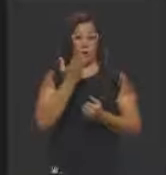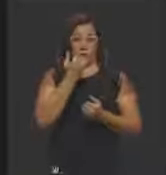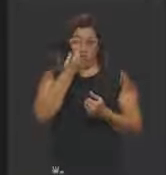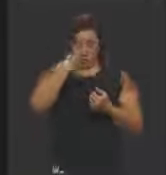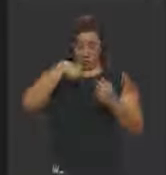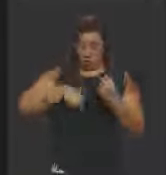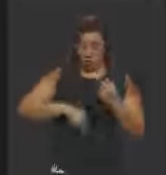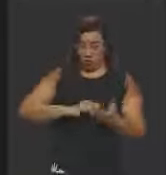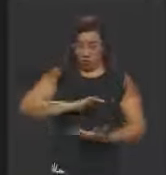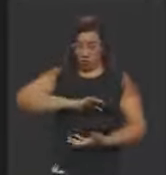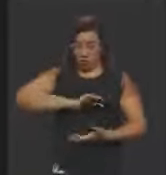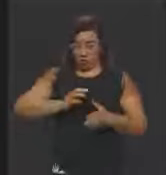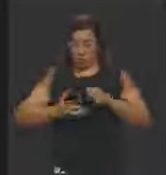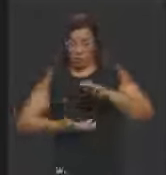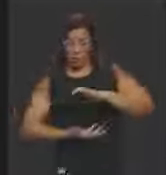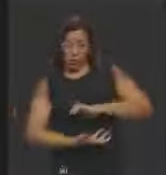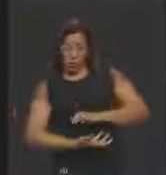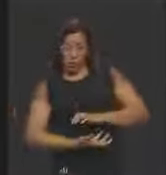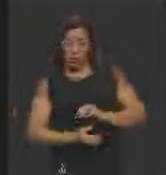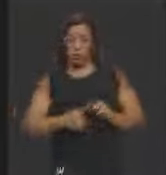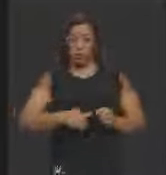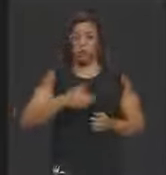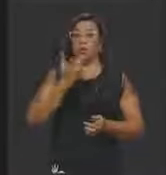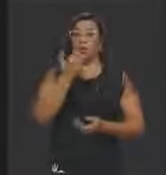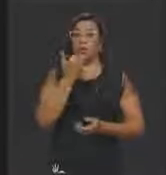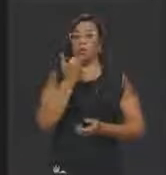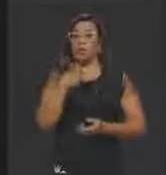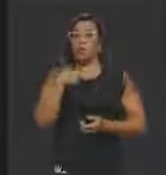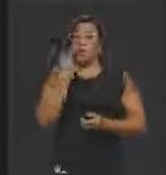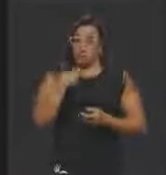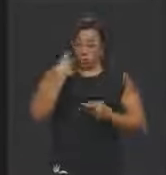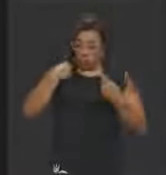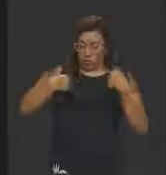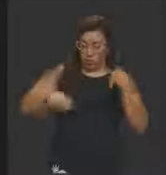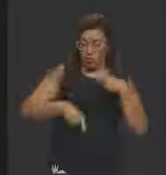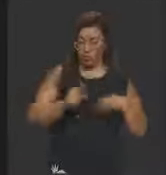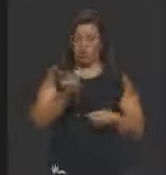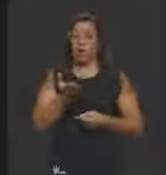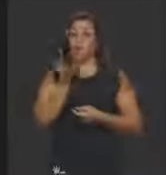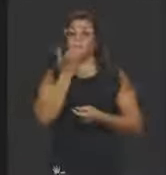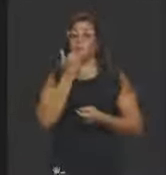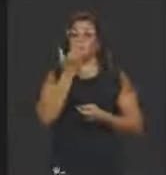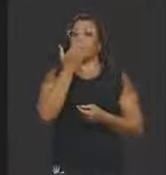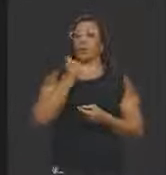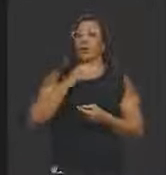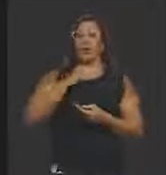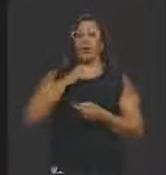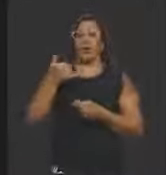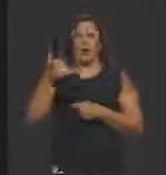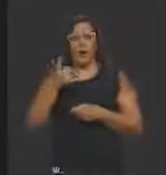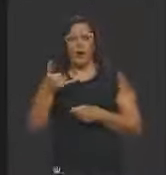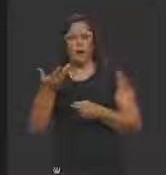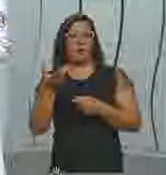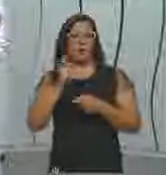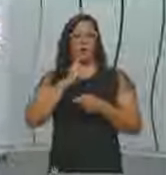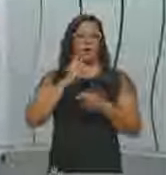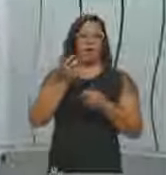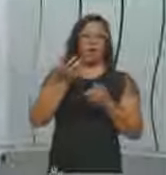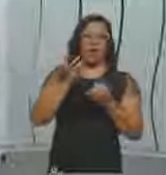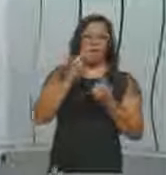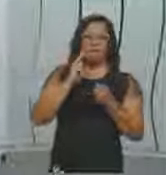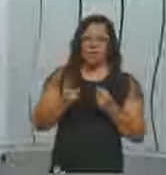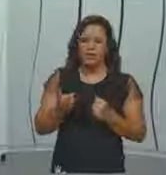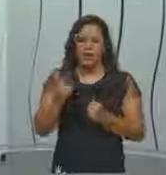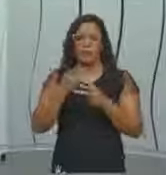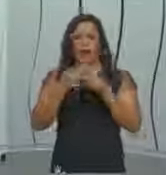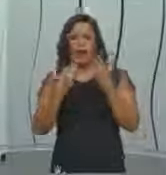ele contribui aí levando os nutrientes, oferecendo os nutrientes, proteínas, carboidratos, gorduras para o nosso corpo. E